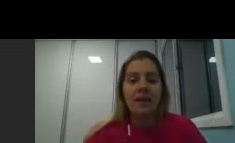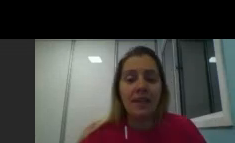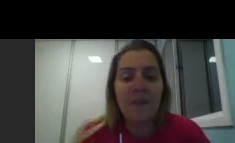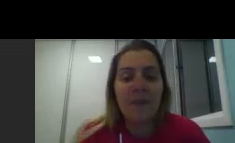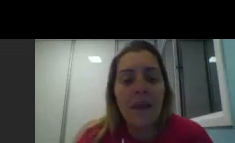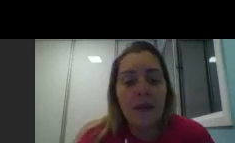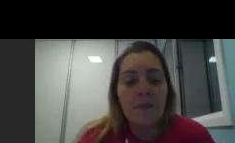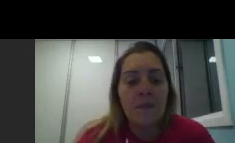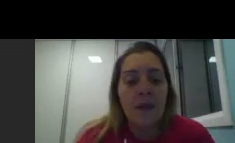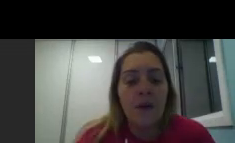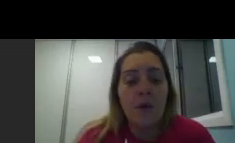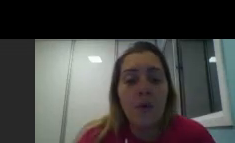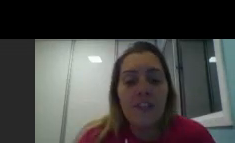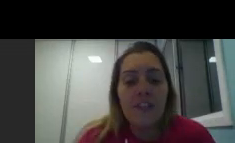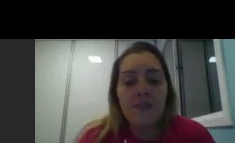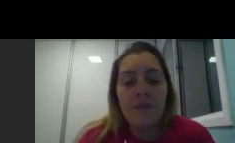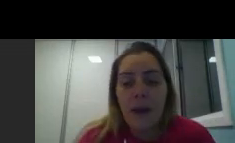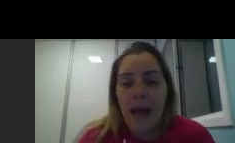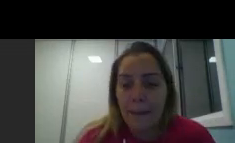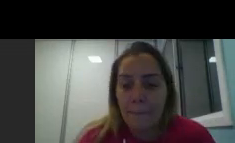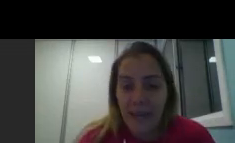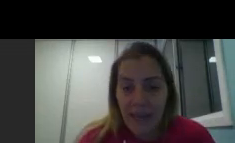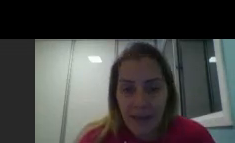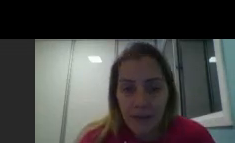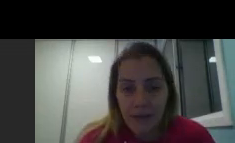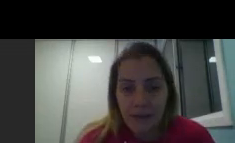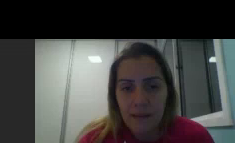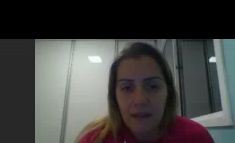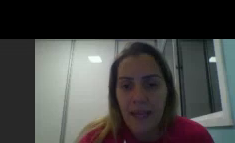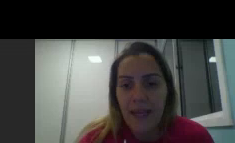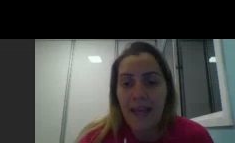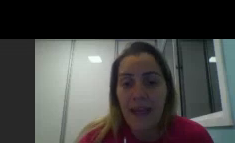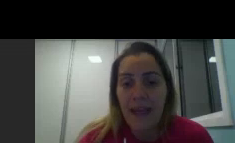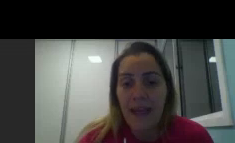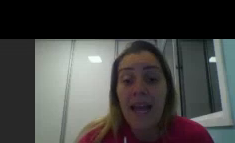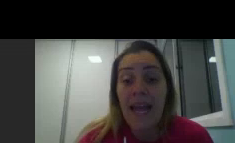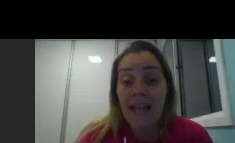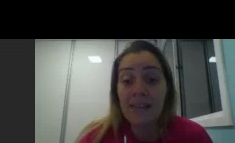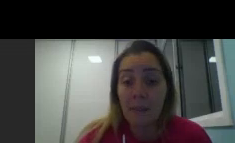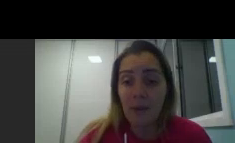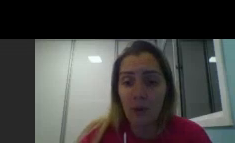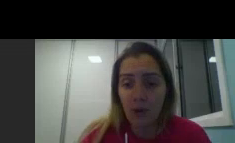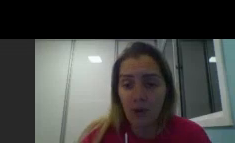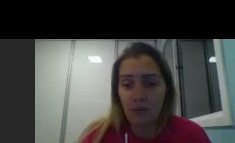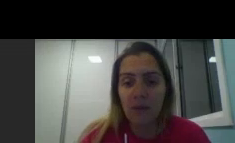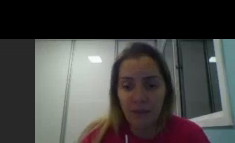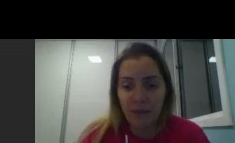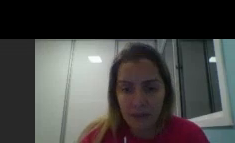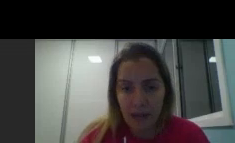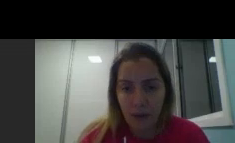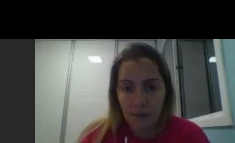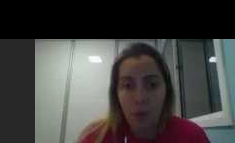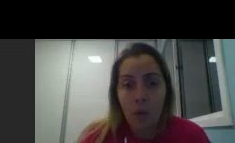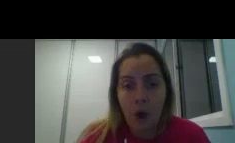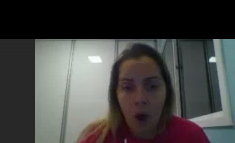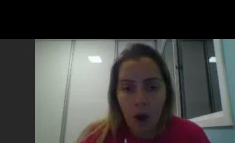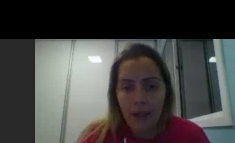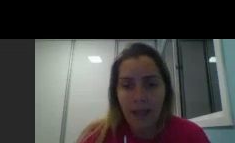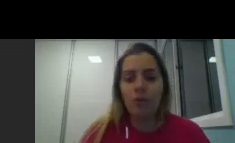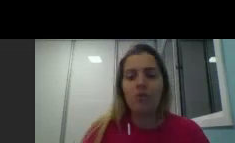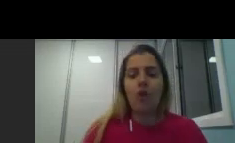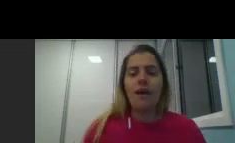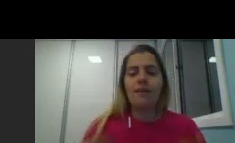reagir com ele. O indivíduo AB, ele é receptor universal.